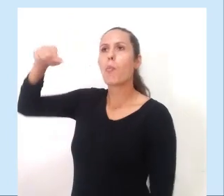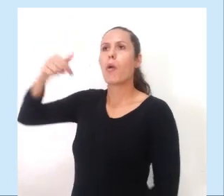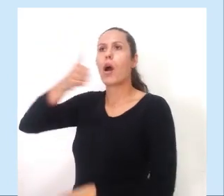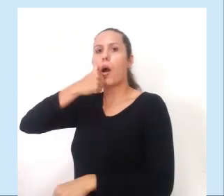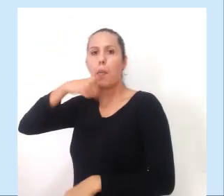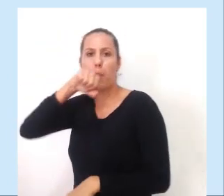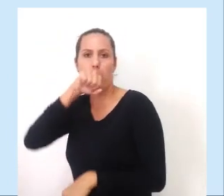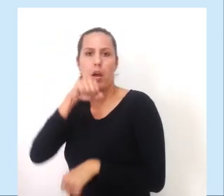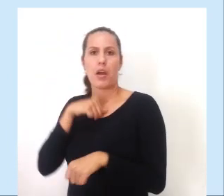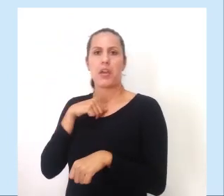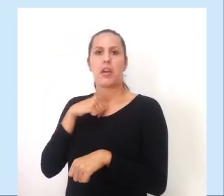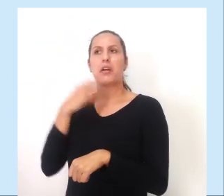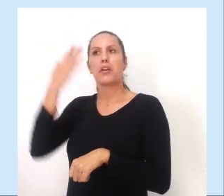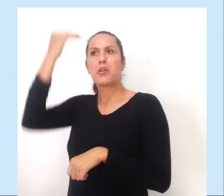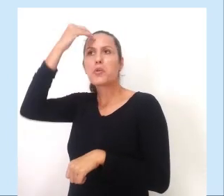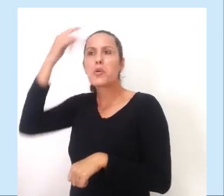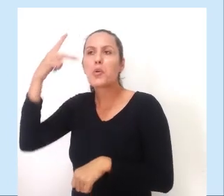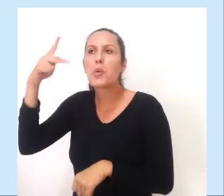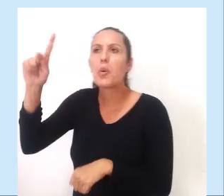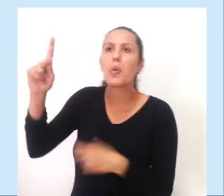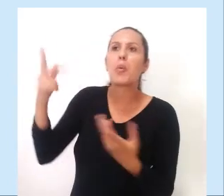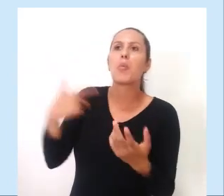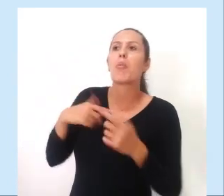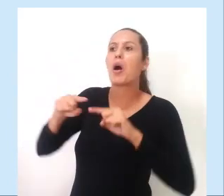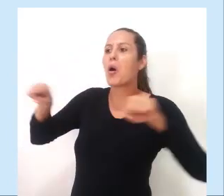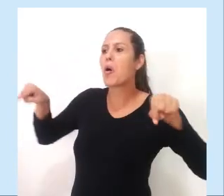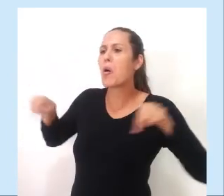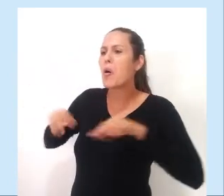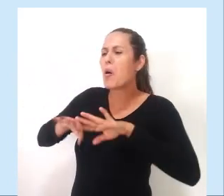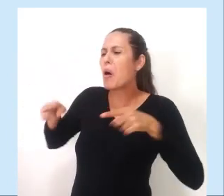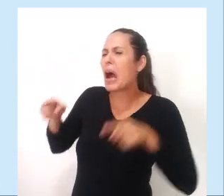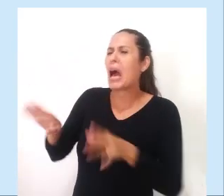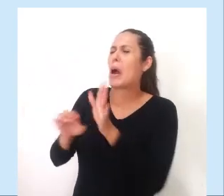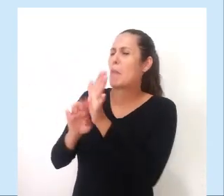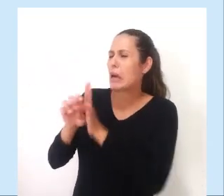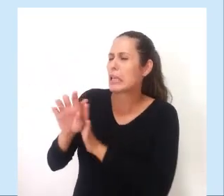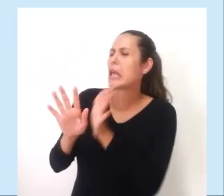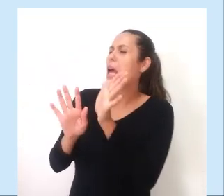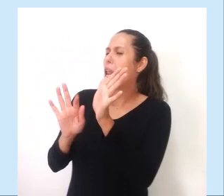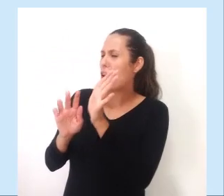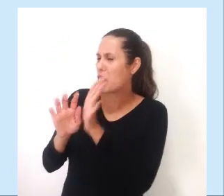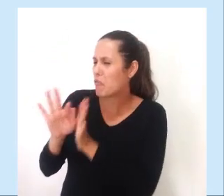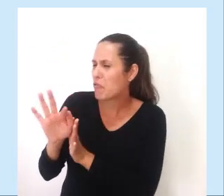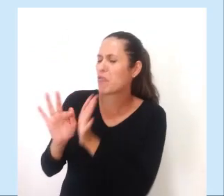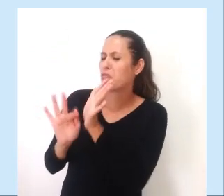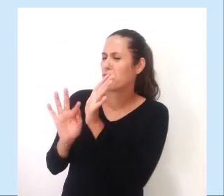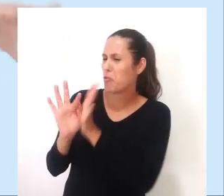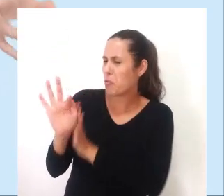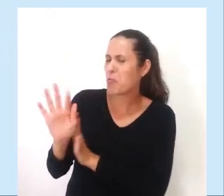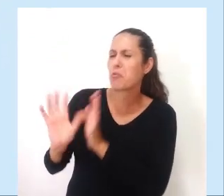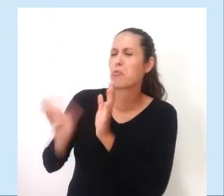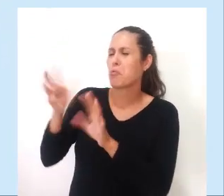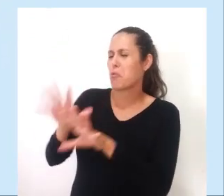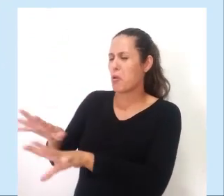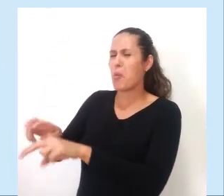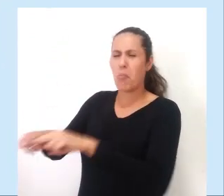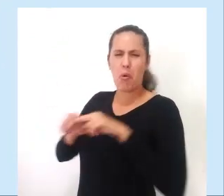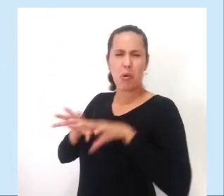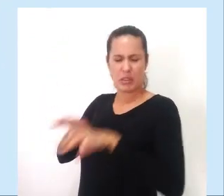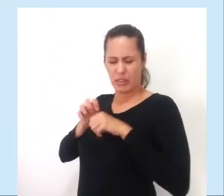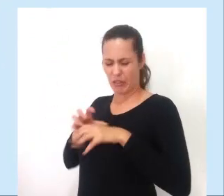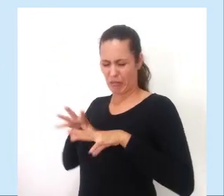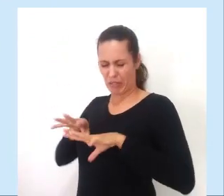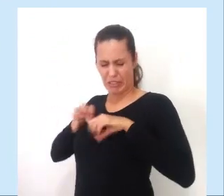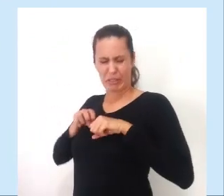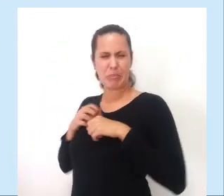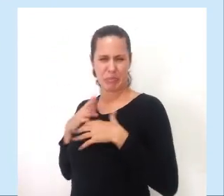e a gente culpa a mamãe, a gente culpa o quarto, a gente diz que é a bactéria, é o fungo que está causando